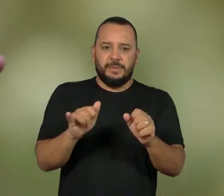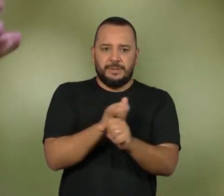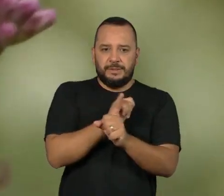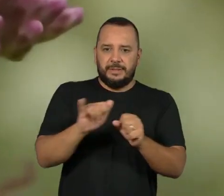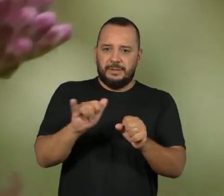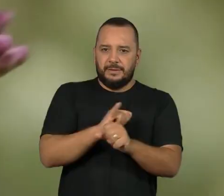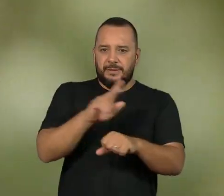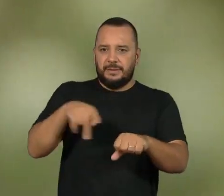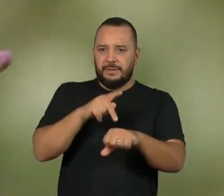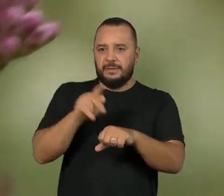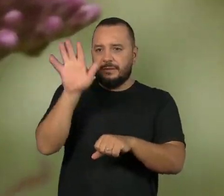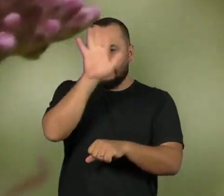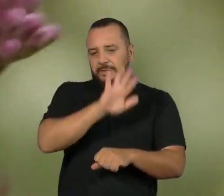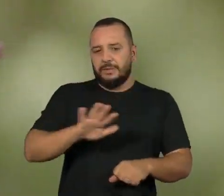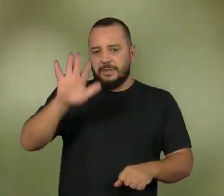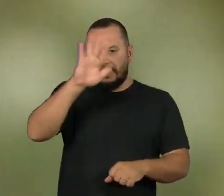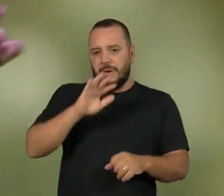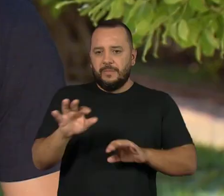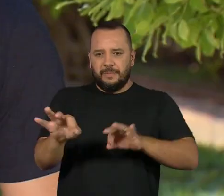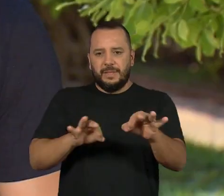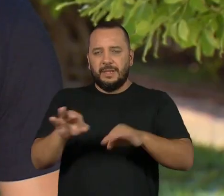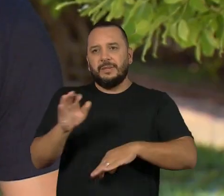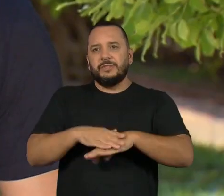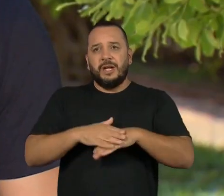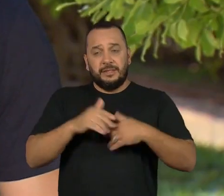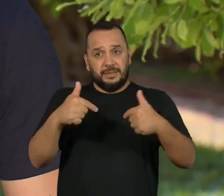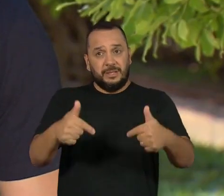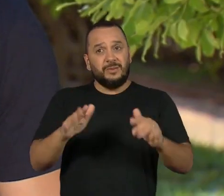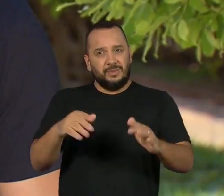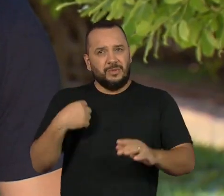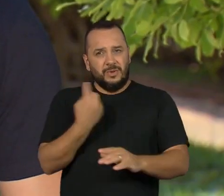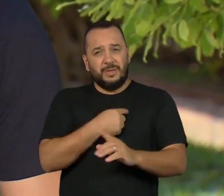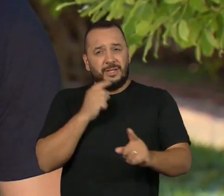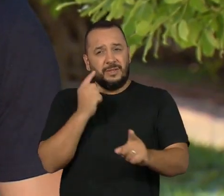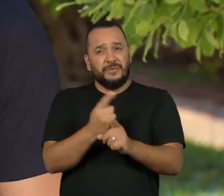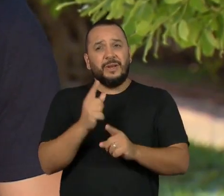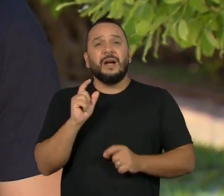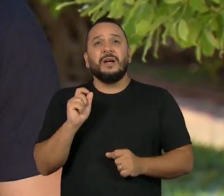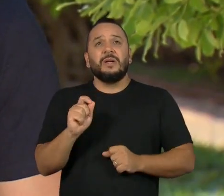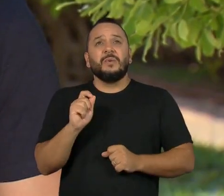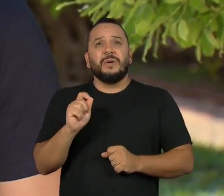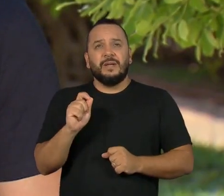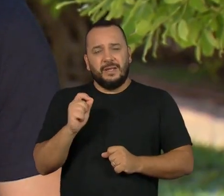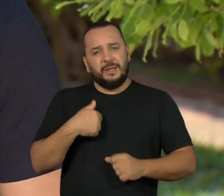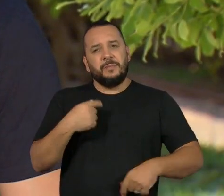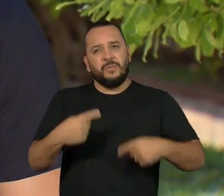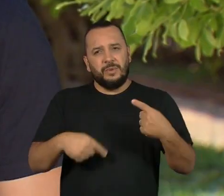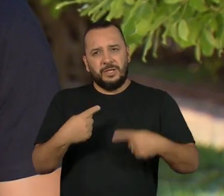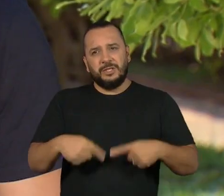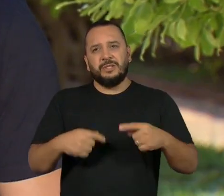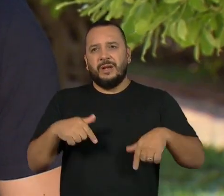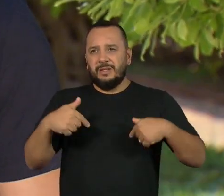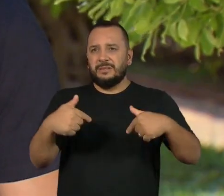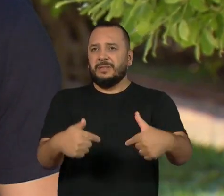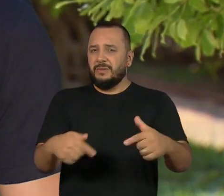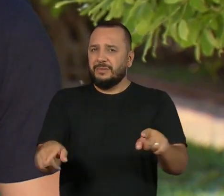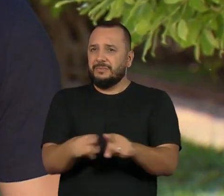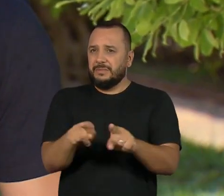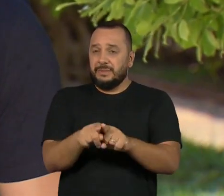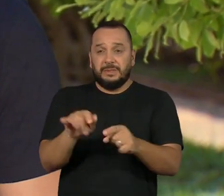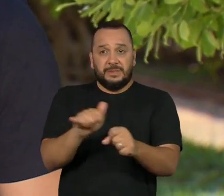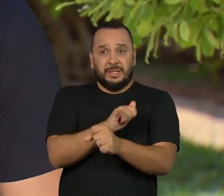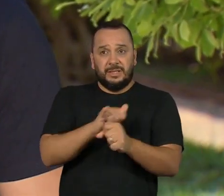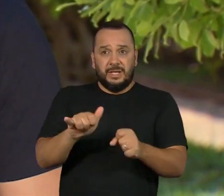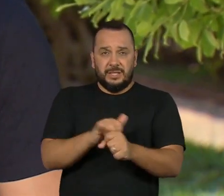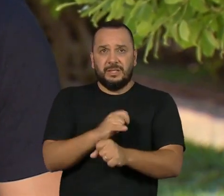nacional e plano de ação para a biodiversidade. Foram identificadas já várias políticas públicas e instrumentos que existem